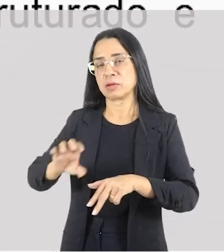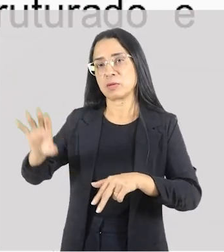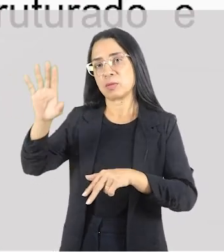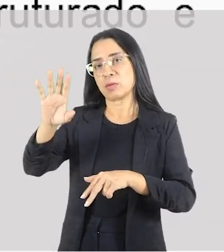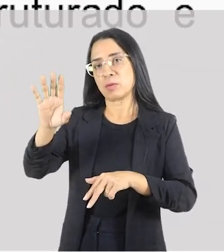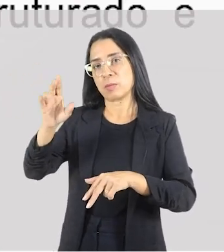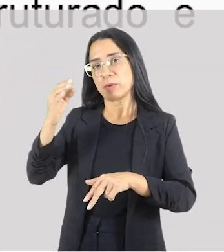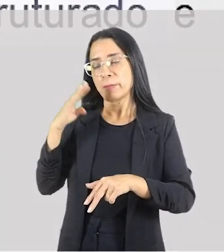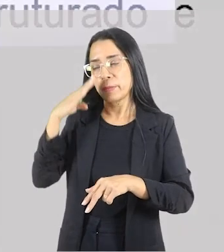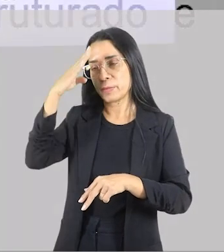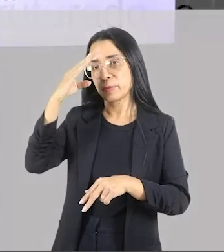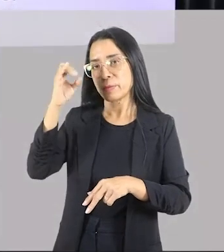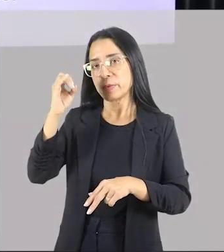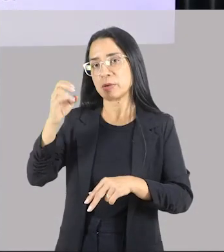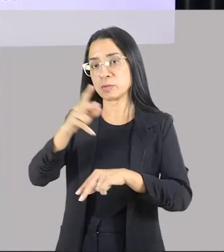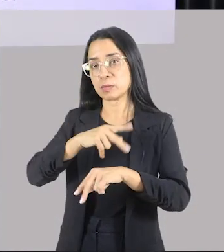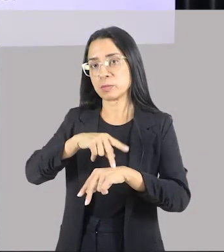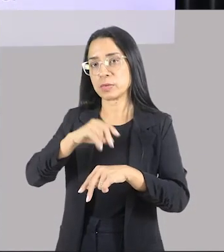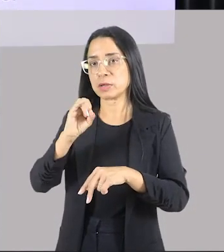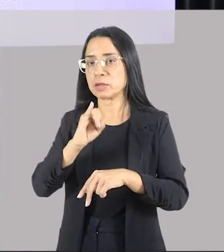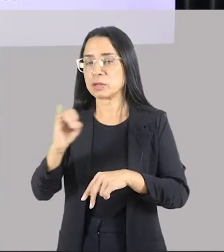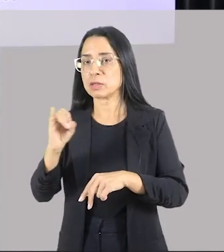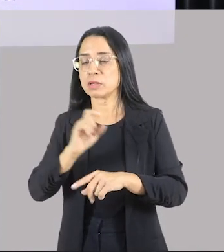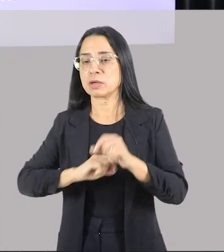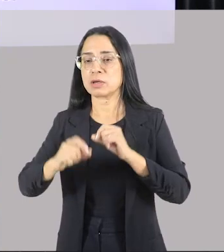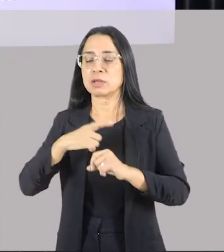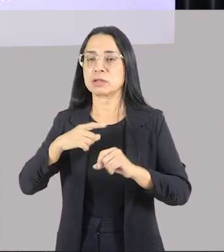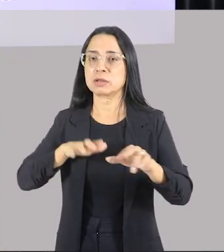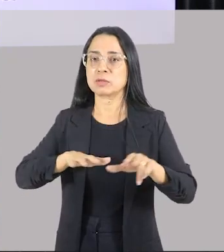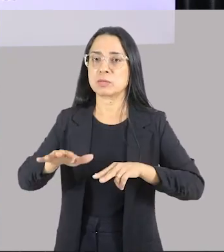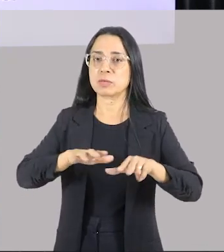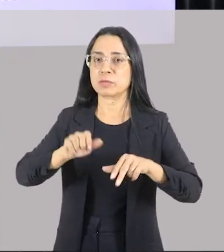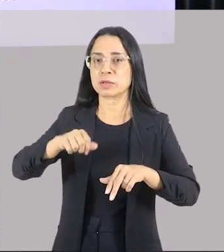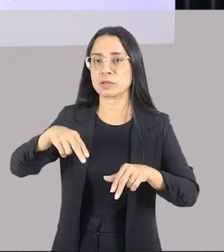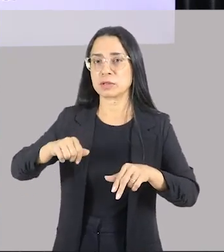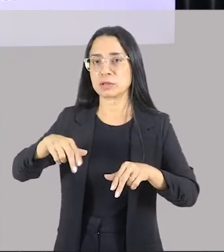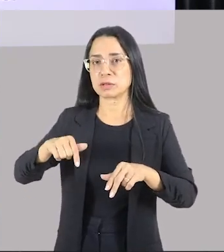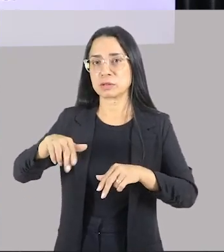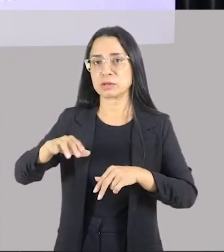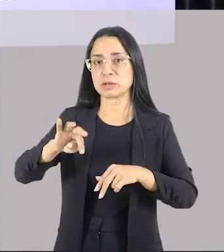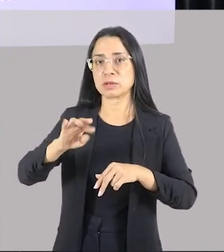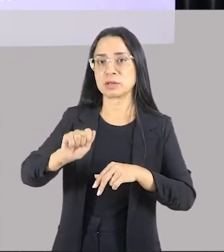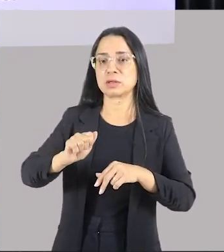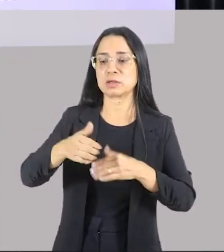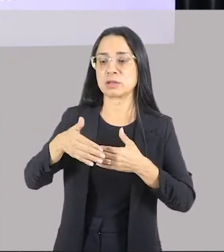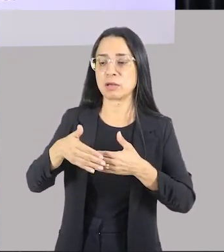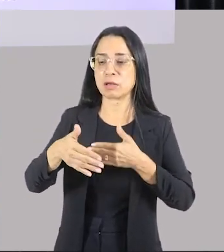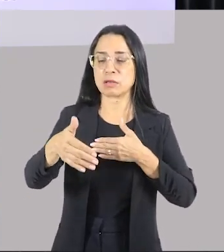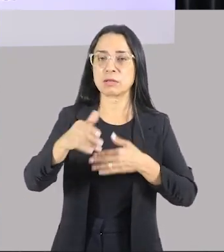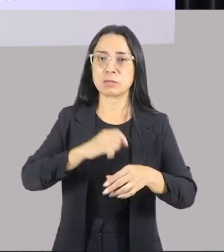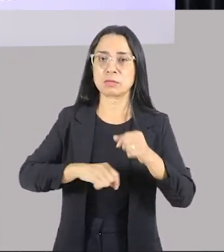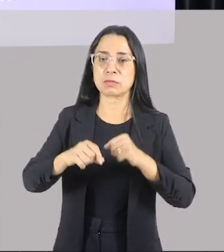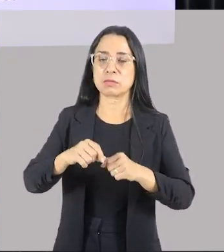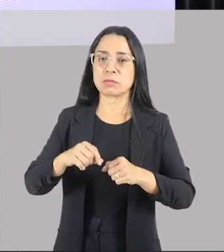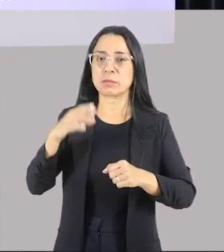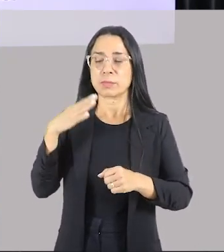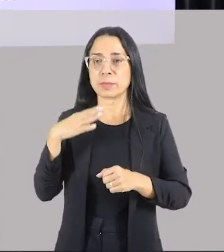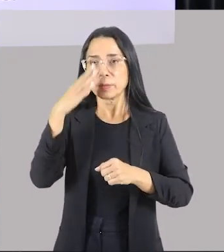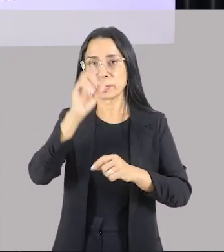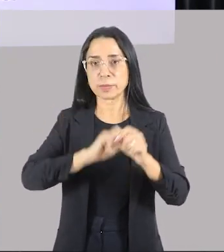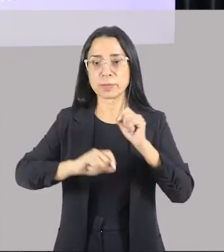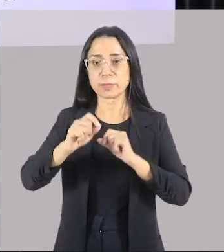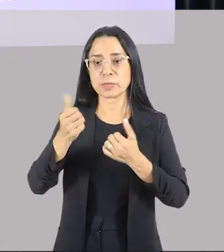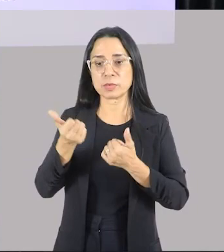onde você tem um movimento anarquista já em curso, principalmente que estão ali